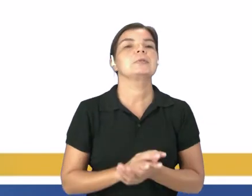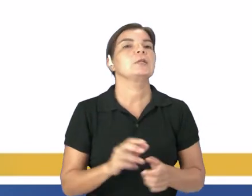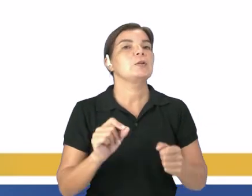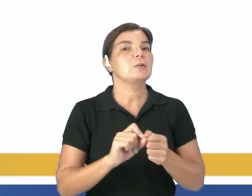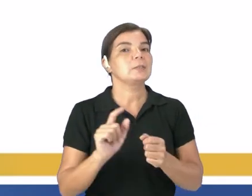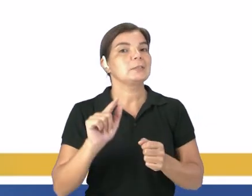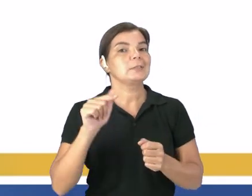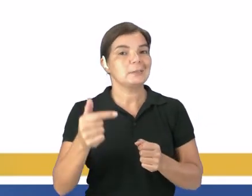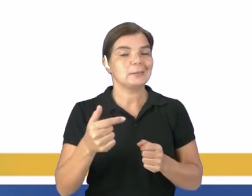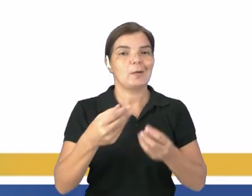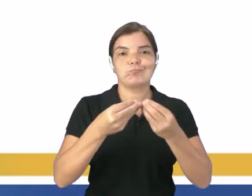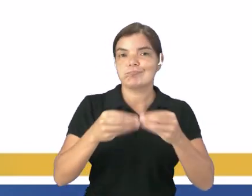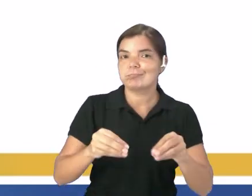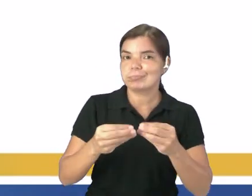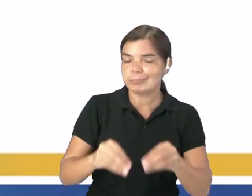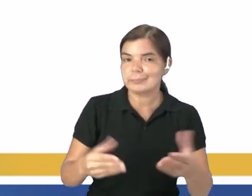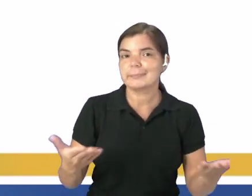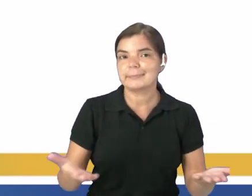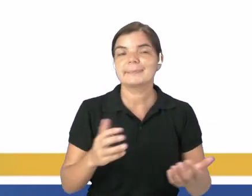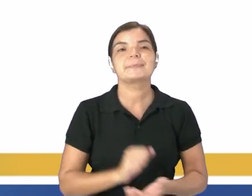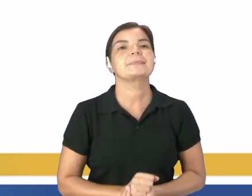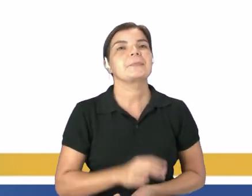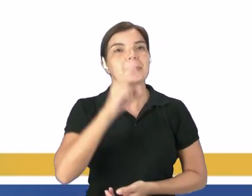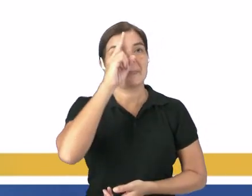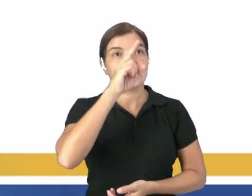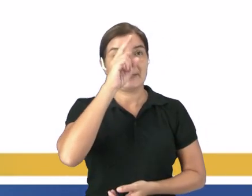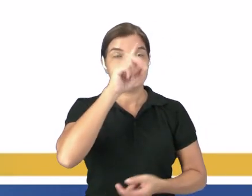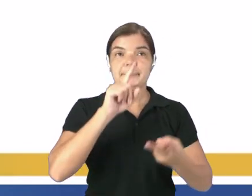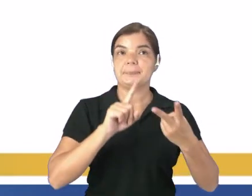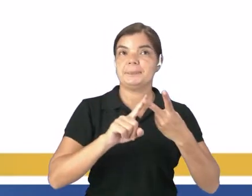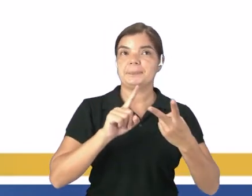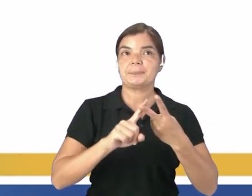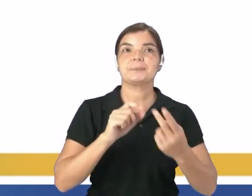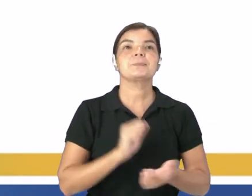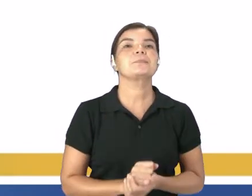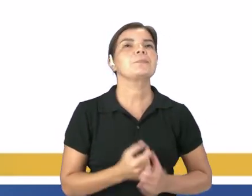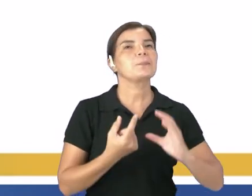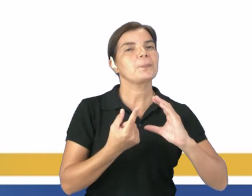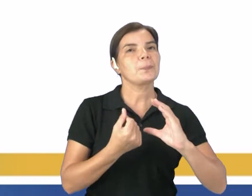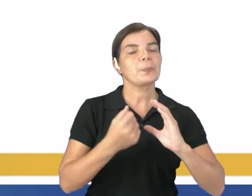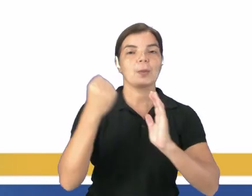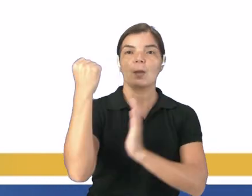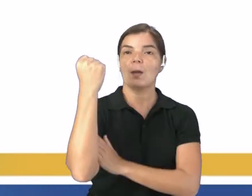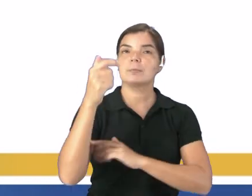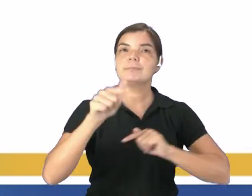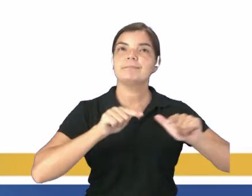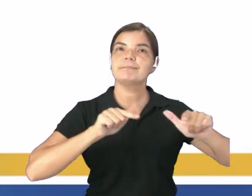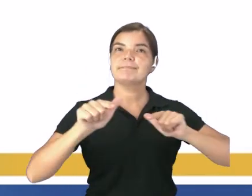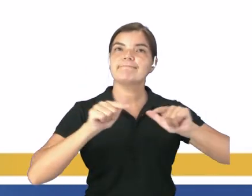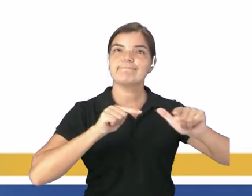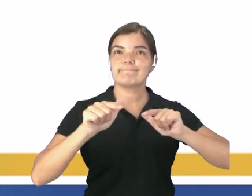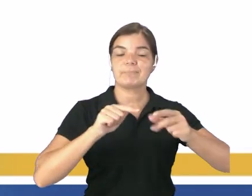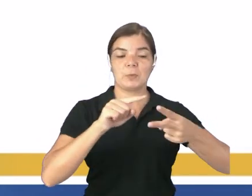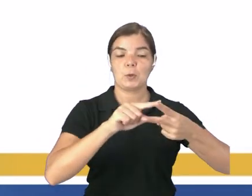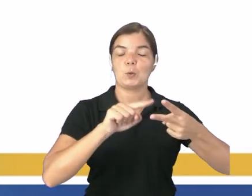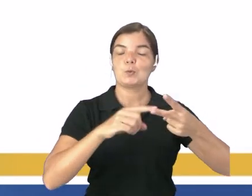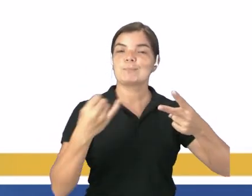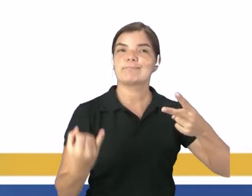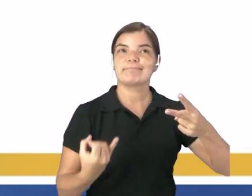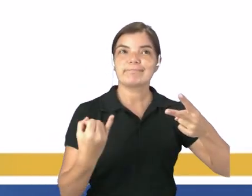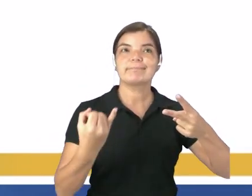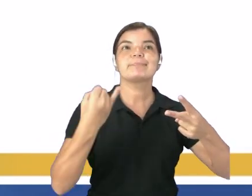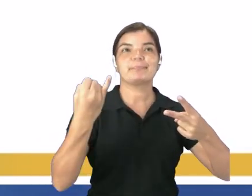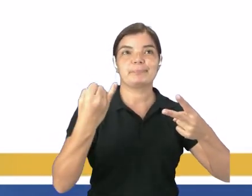só vai ter prejuízo. Então é isso, lembrem disso. Questão 2. No capitalismo, a força de trabalho desempenha 2